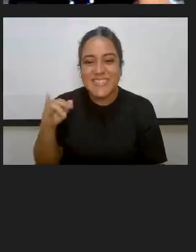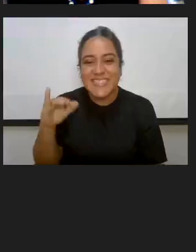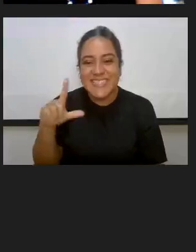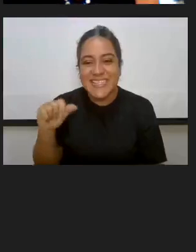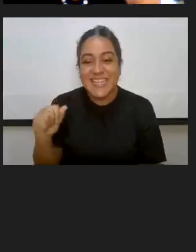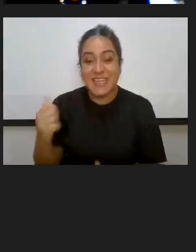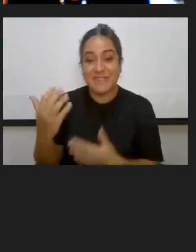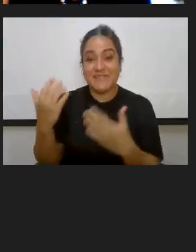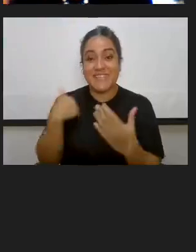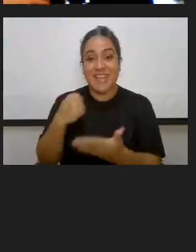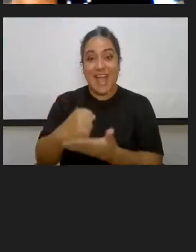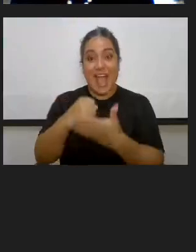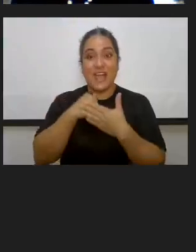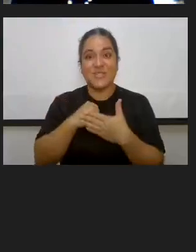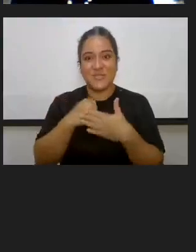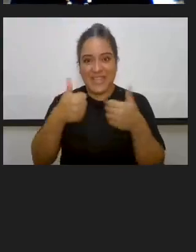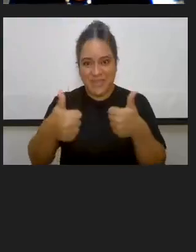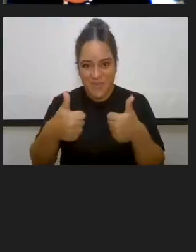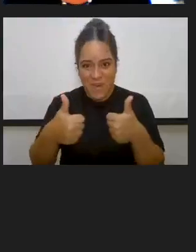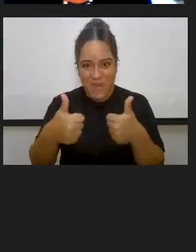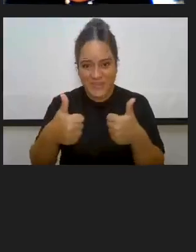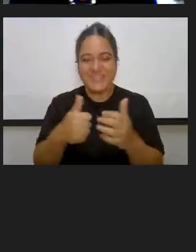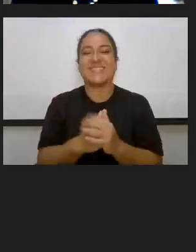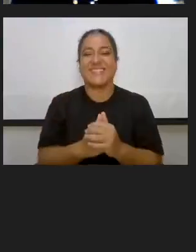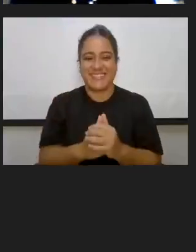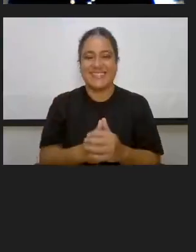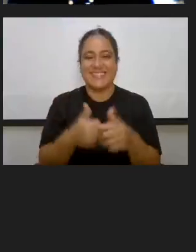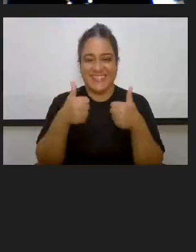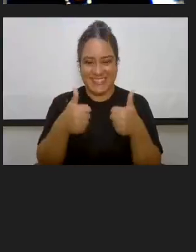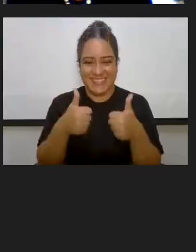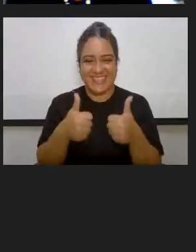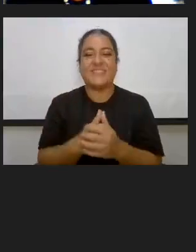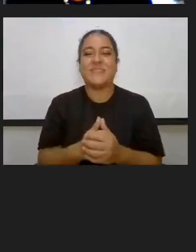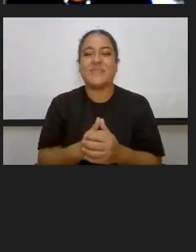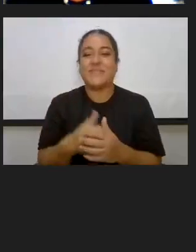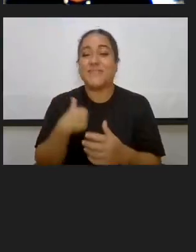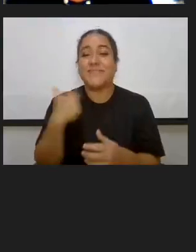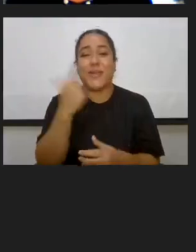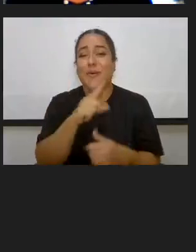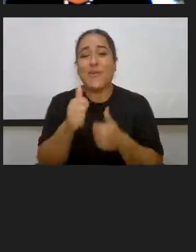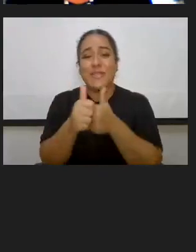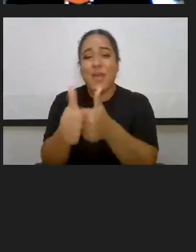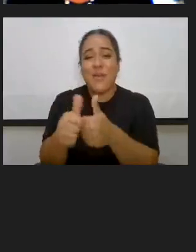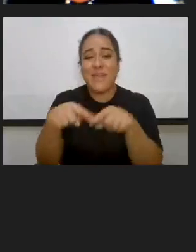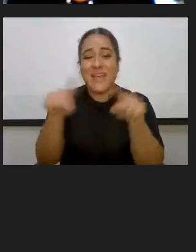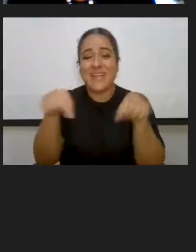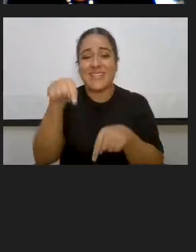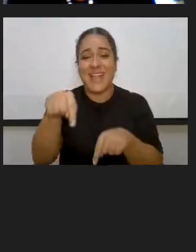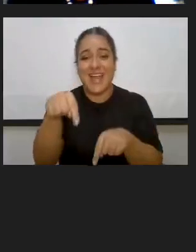chamarem pelo áudio, tá? Eu não consigo acompanhar.